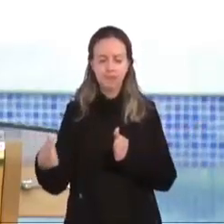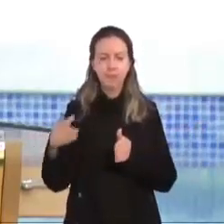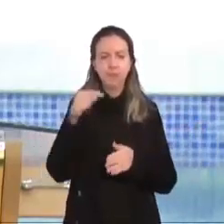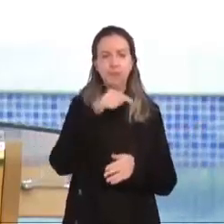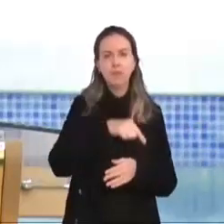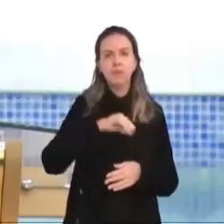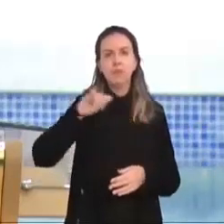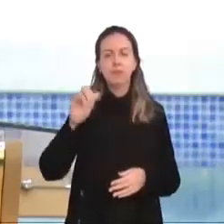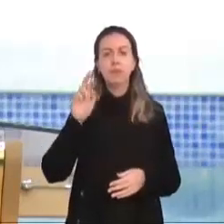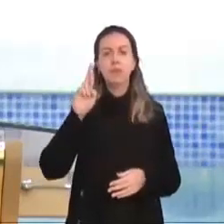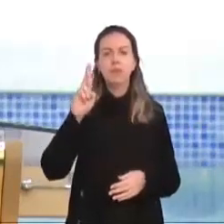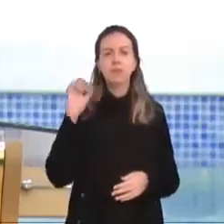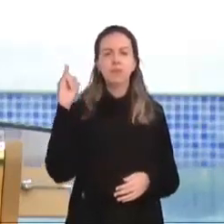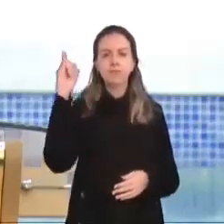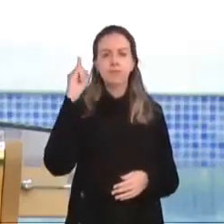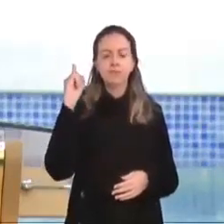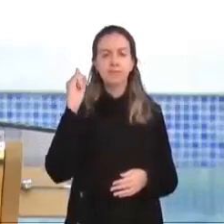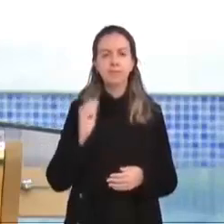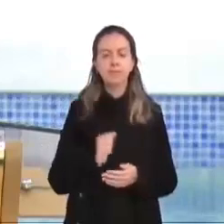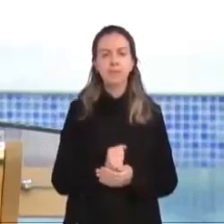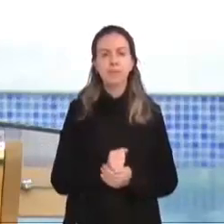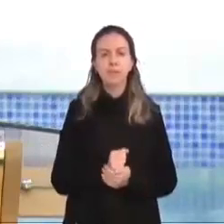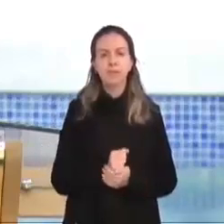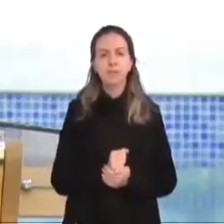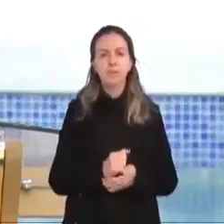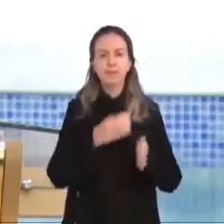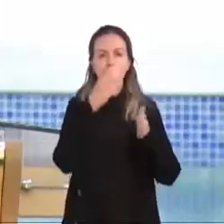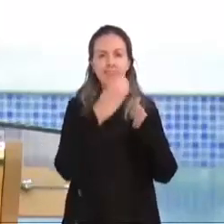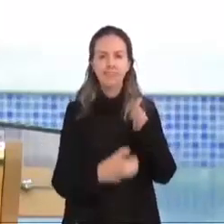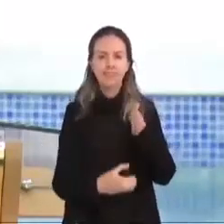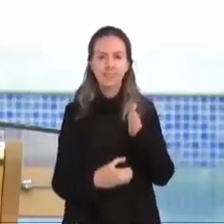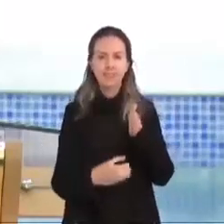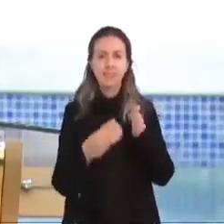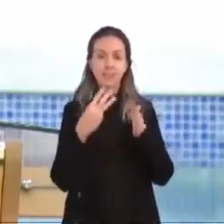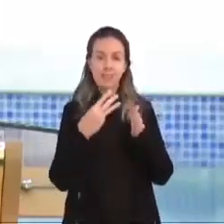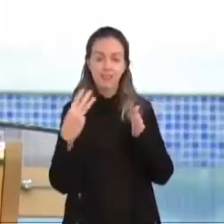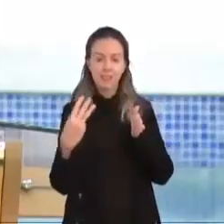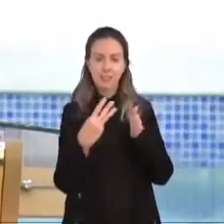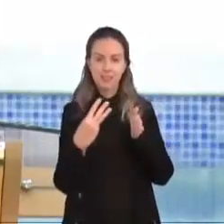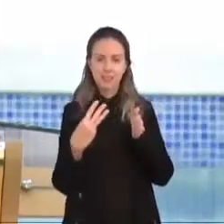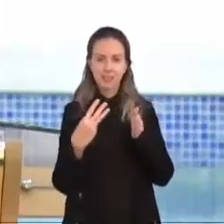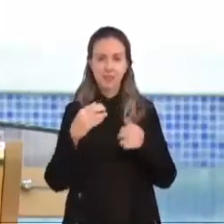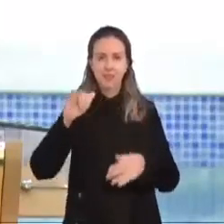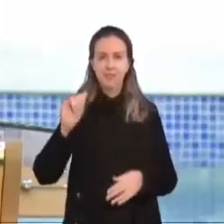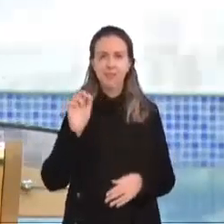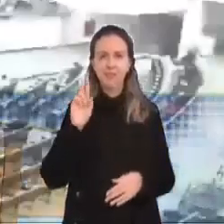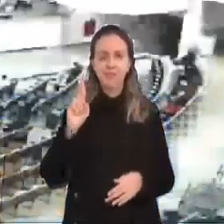Bíblia, localize, por favor, o capítulo de número 33.